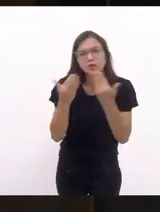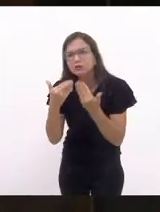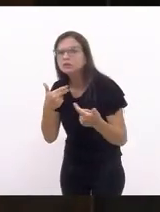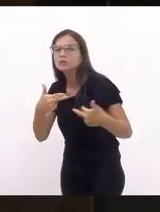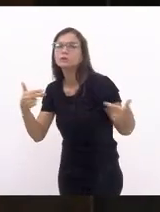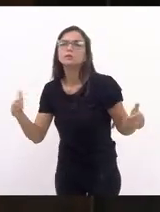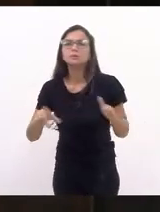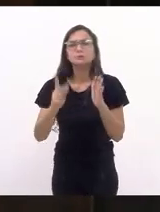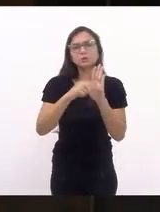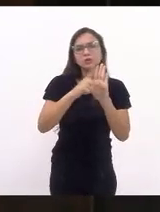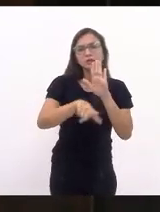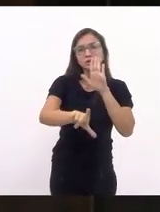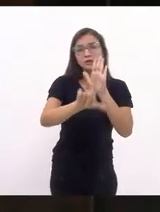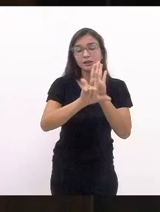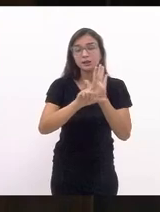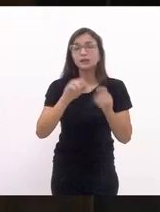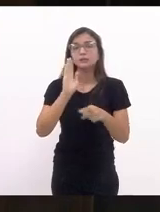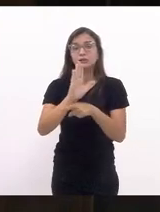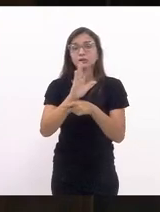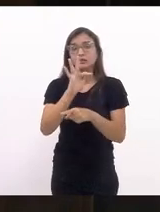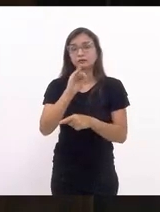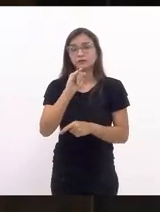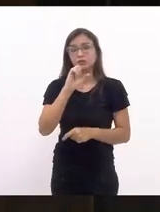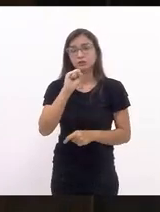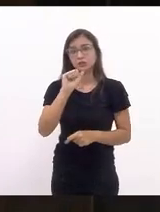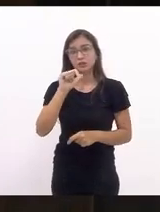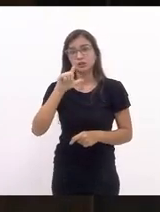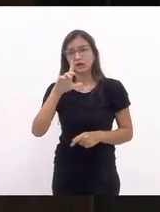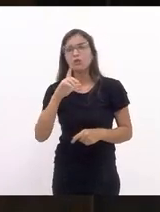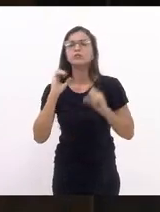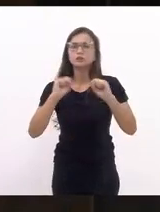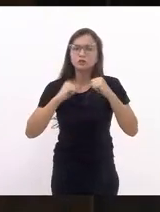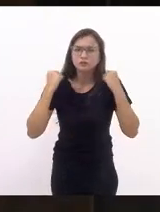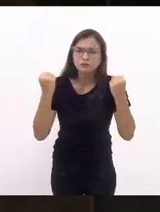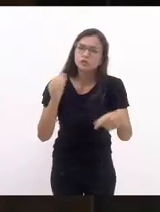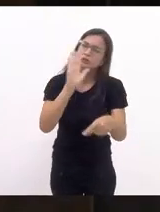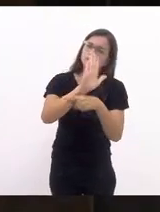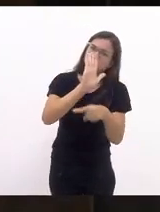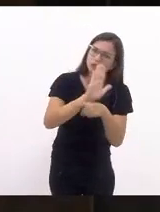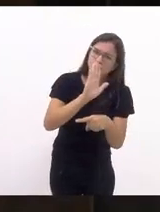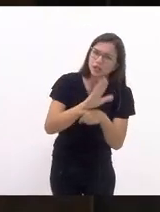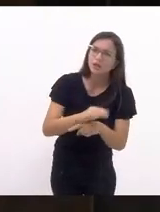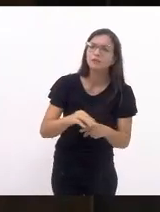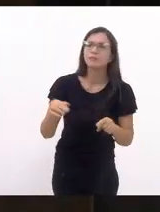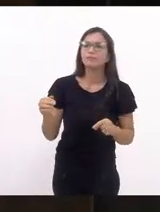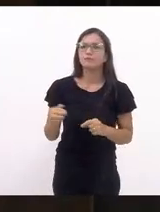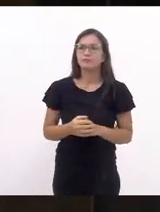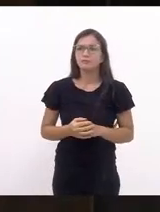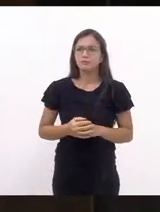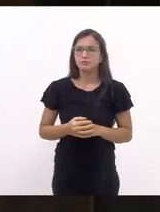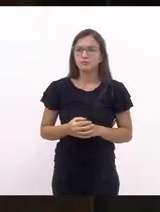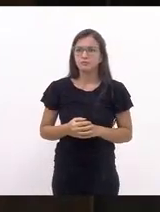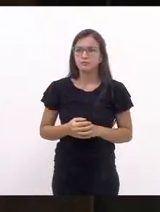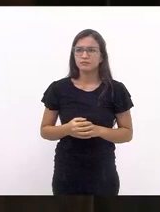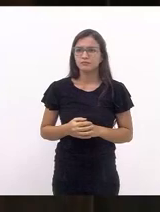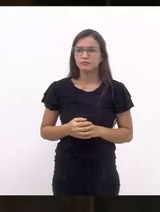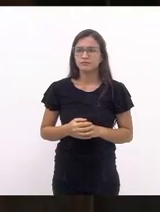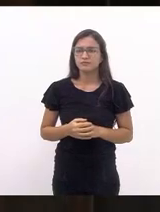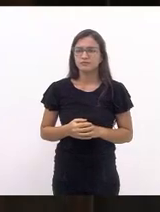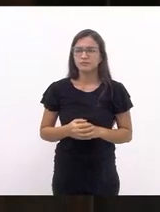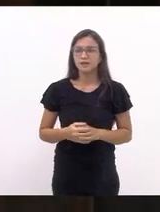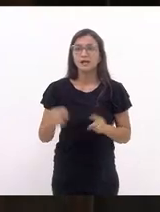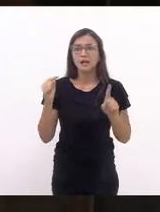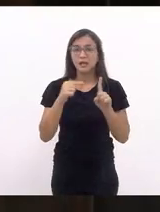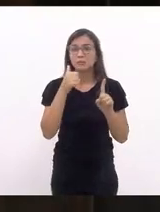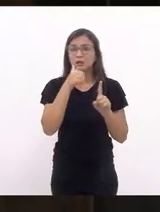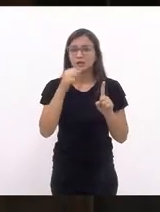Assessoria fiscal teve a presença permanente com assessoramento especializados Magda Eita agora que o marido a qual o